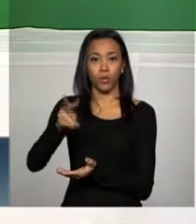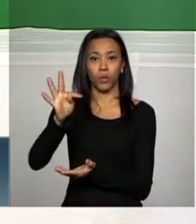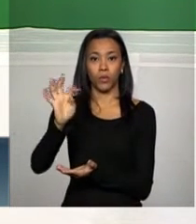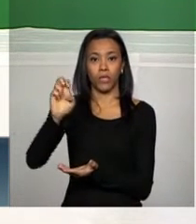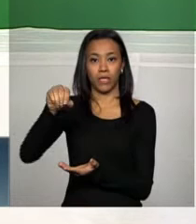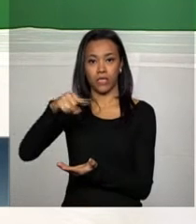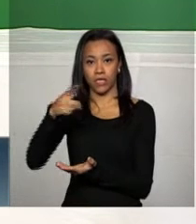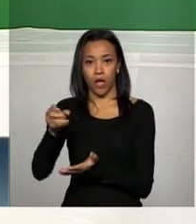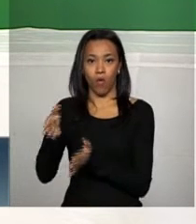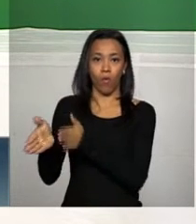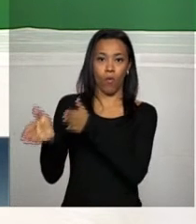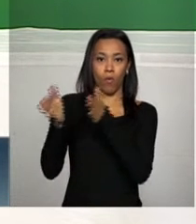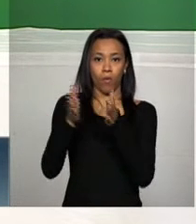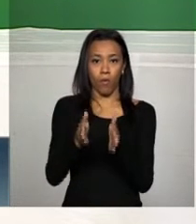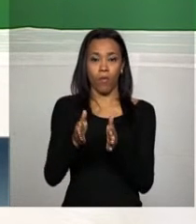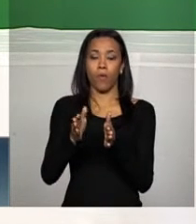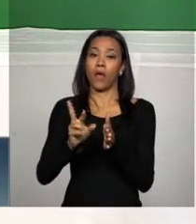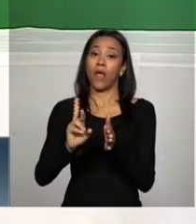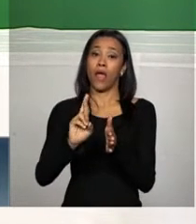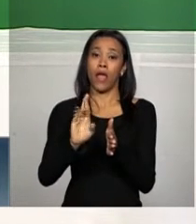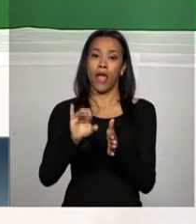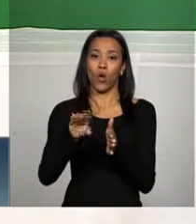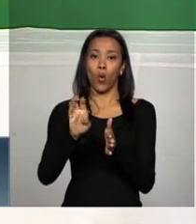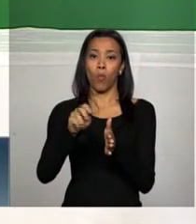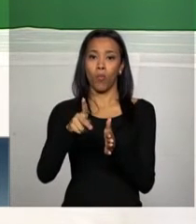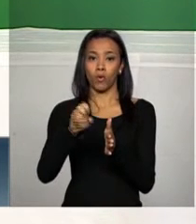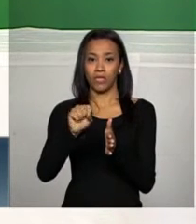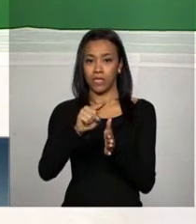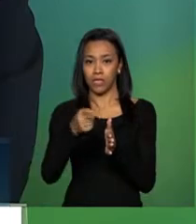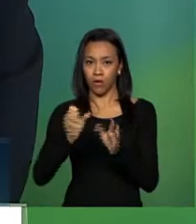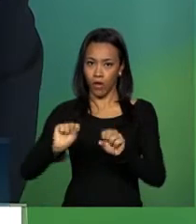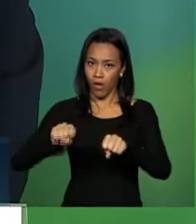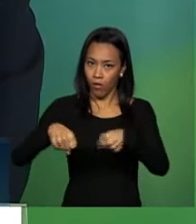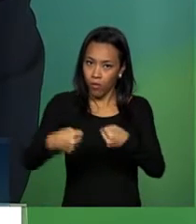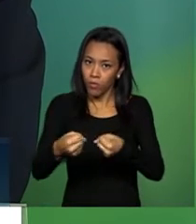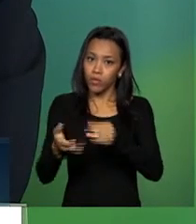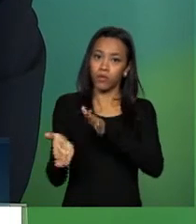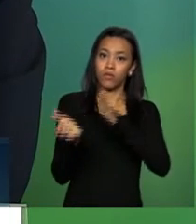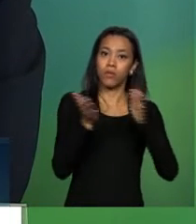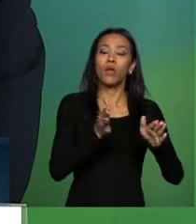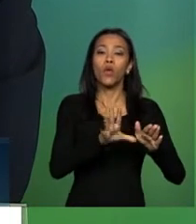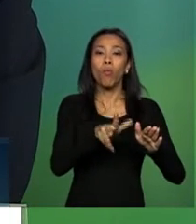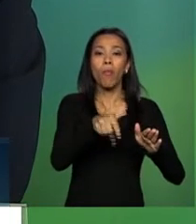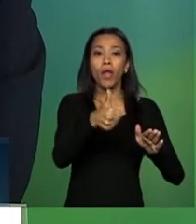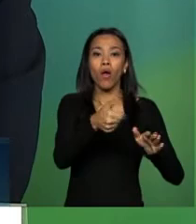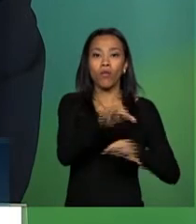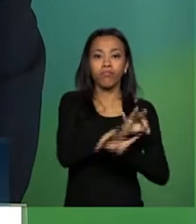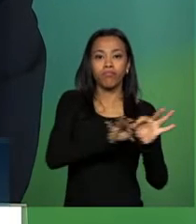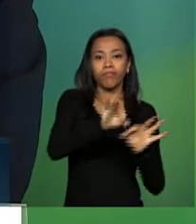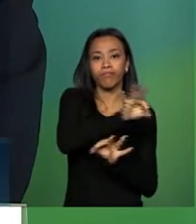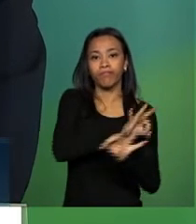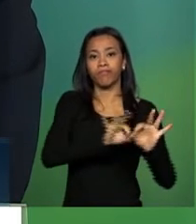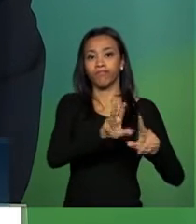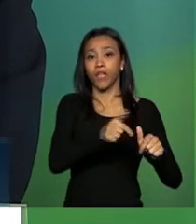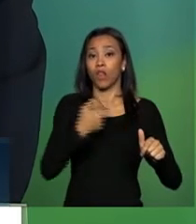recomposição e melhor operacionalização. Significa dizer que nós temos que